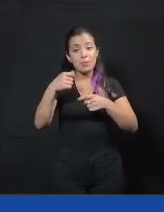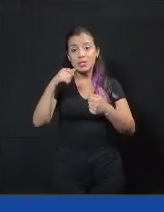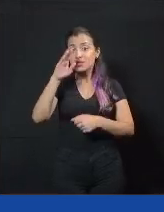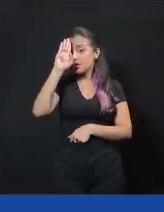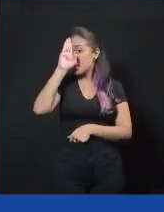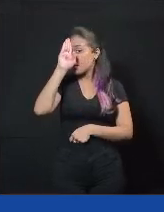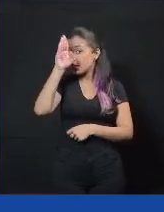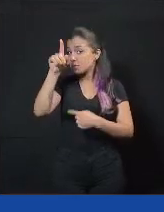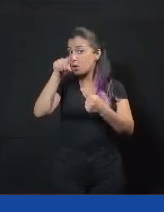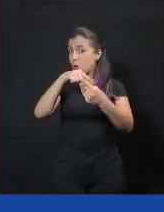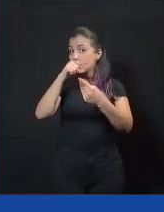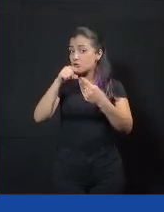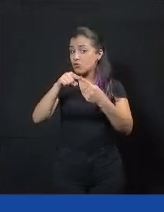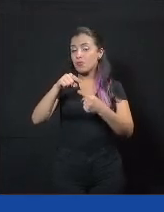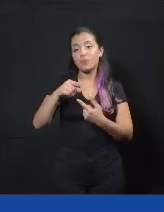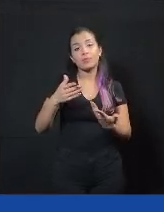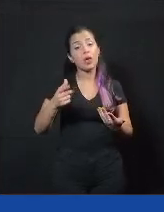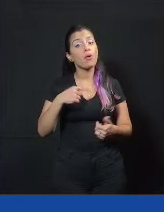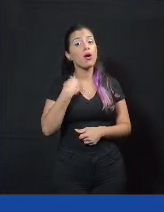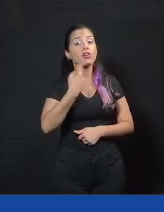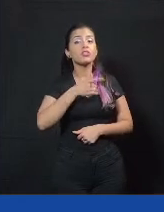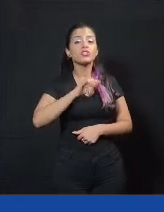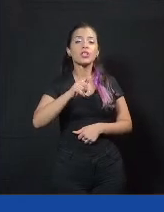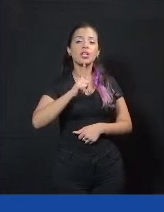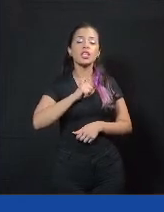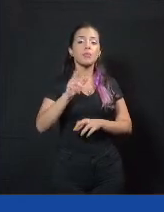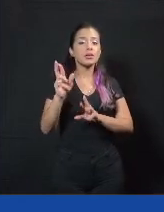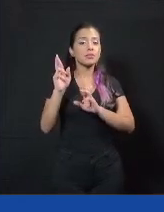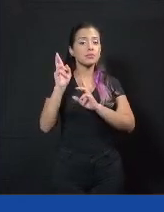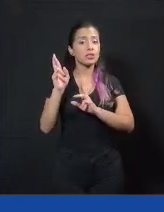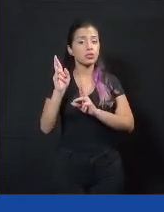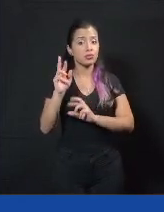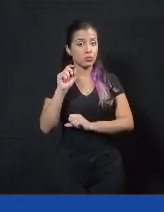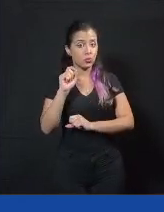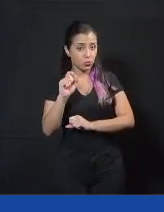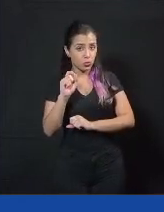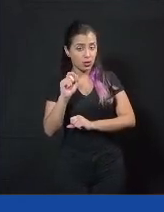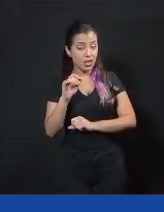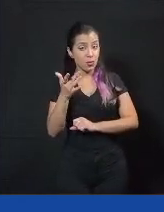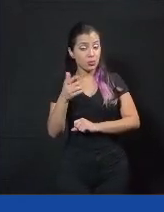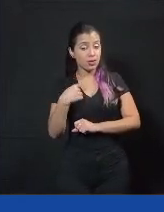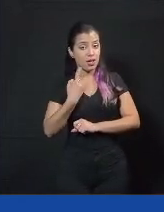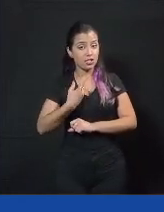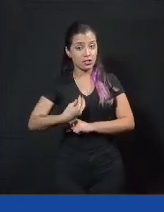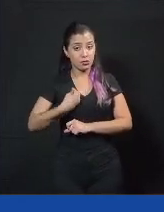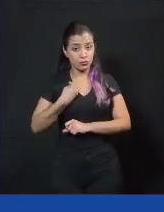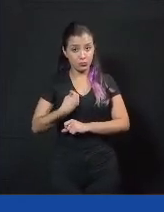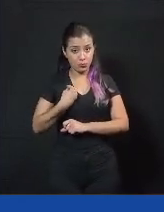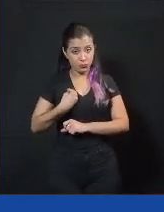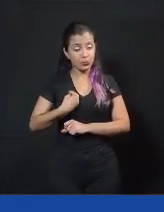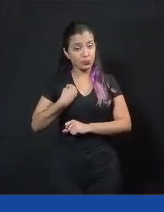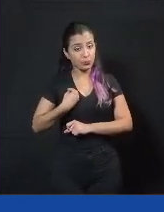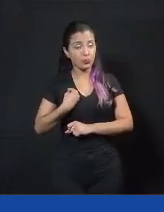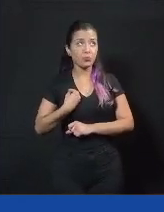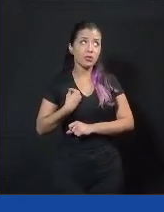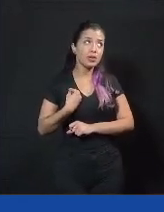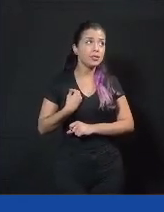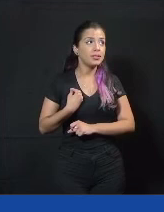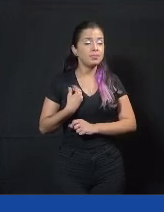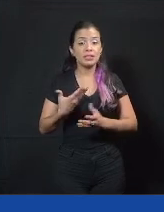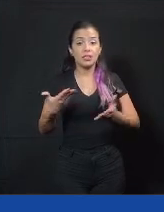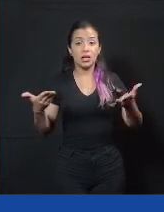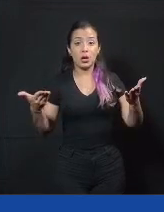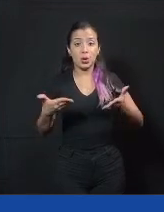a expectativa de que, no momento em que passamos por uma nova